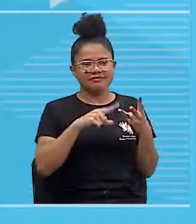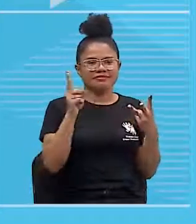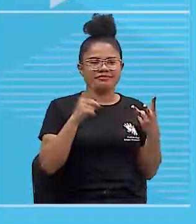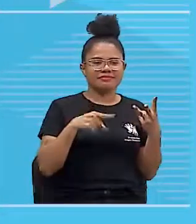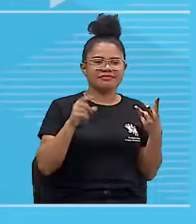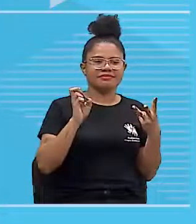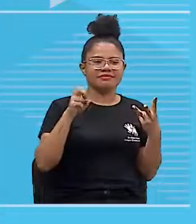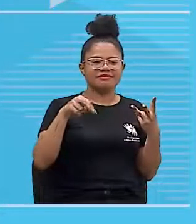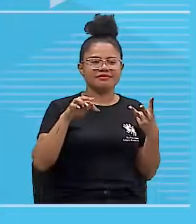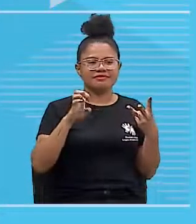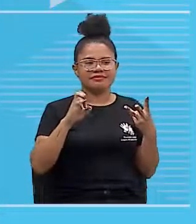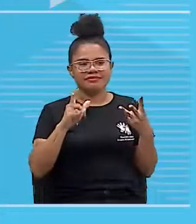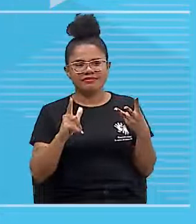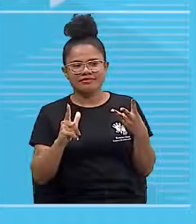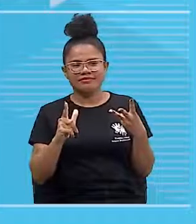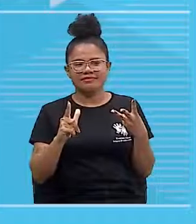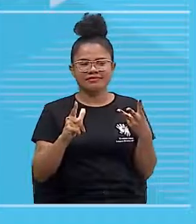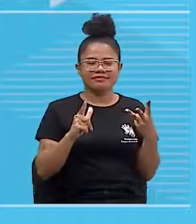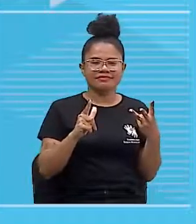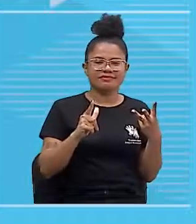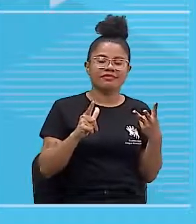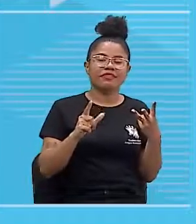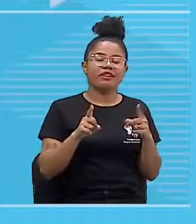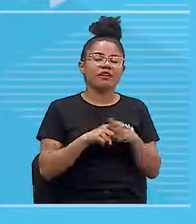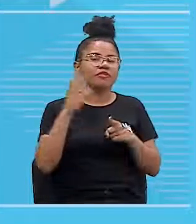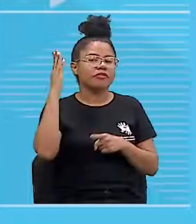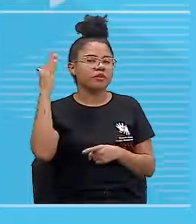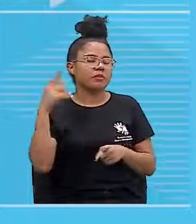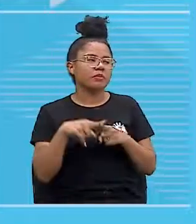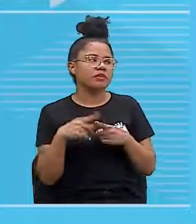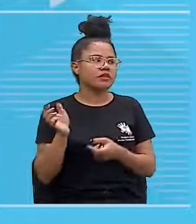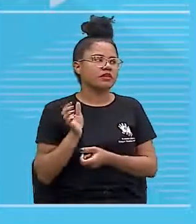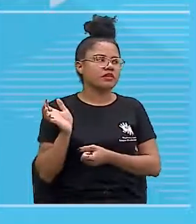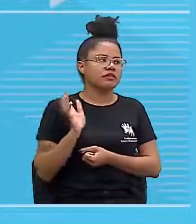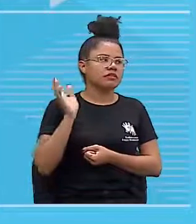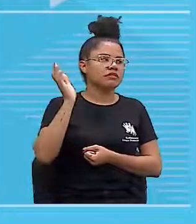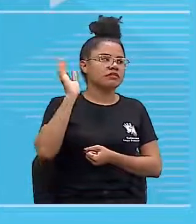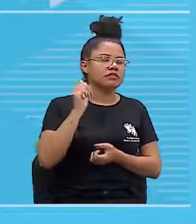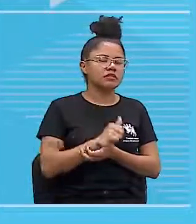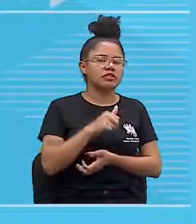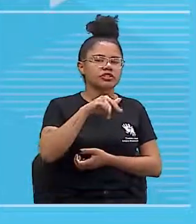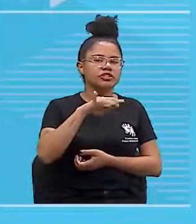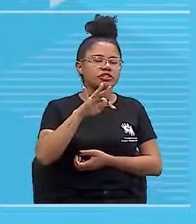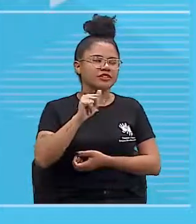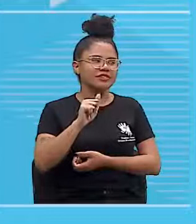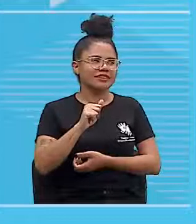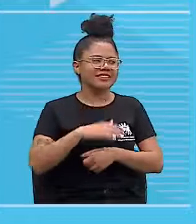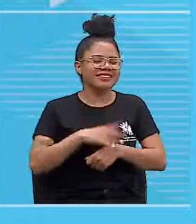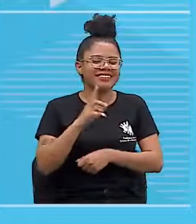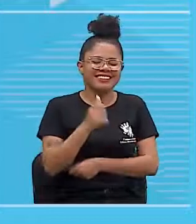também é nós temos o famoso só que muito caro né Anitta combate mais de mil